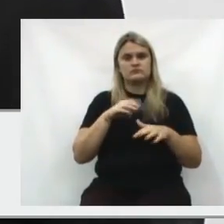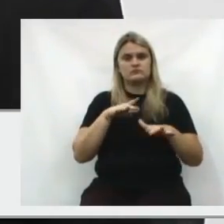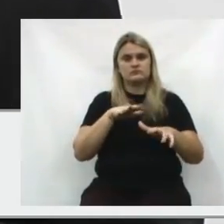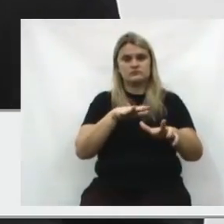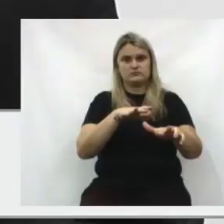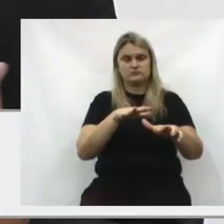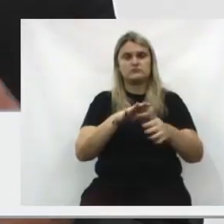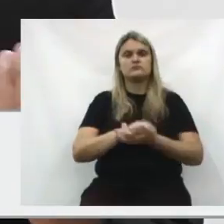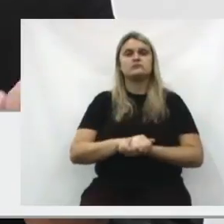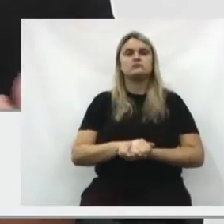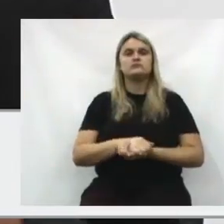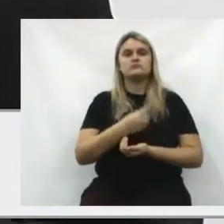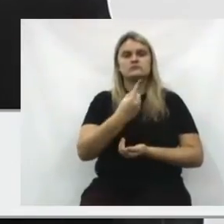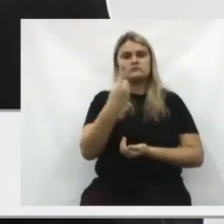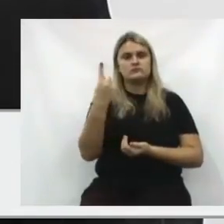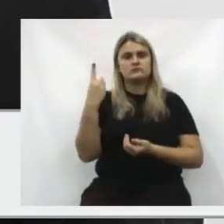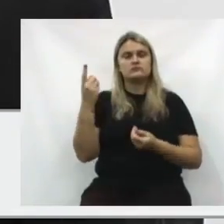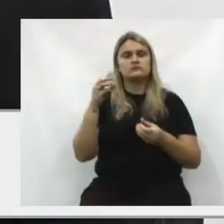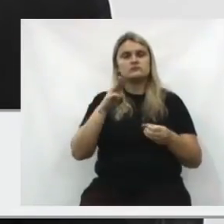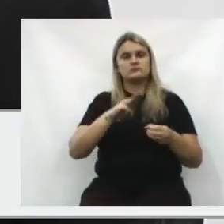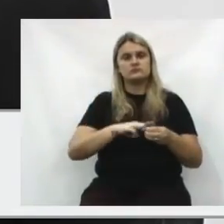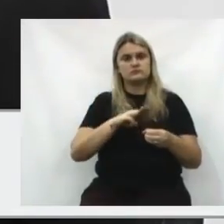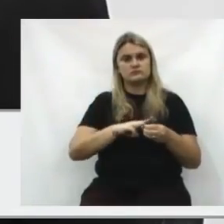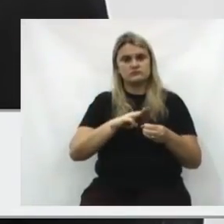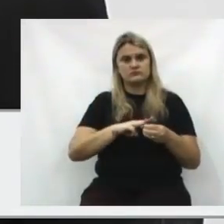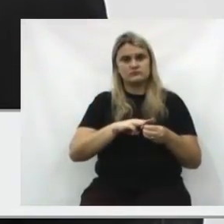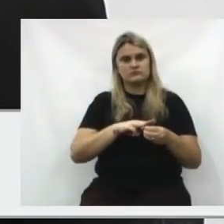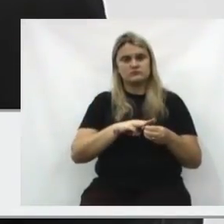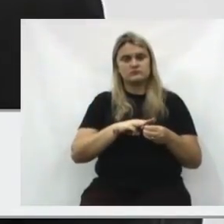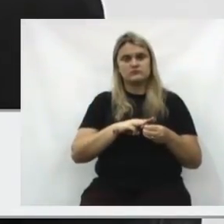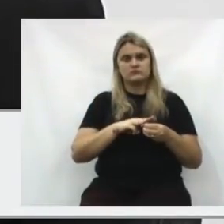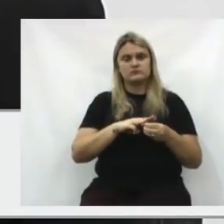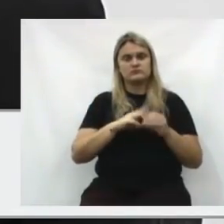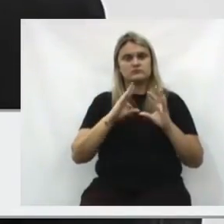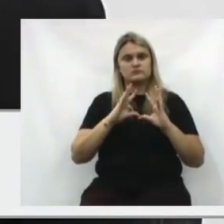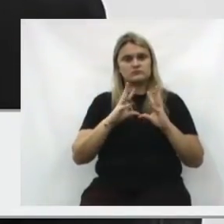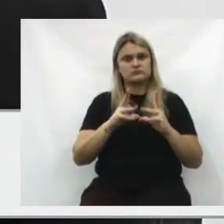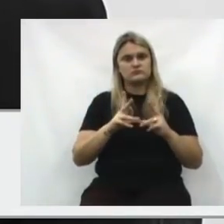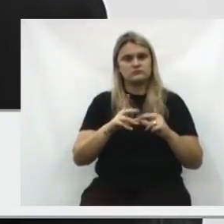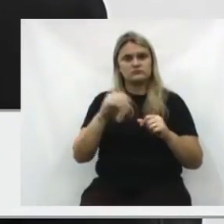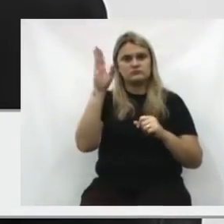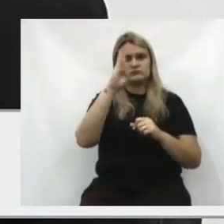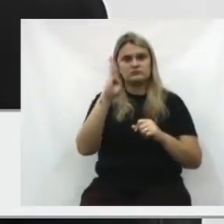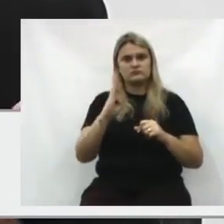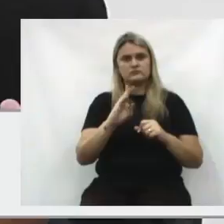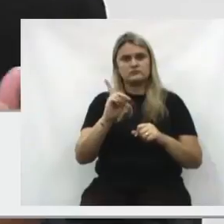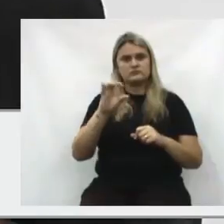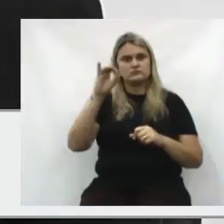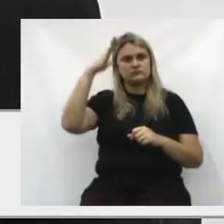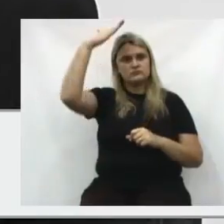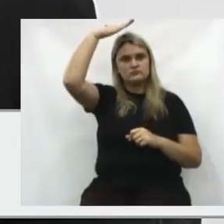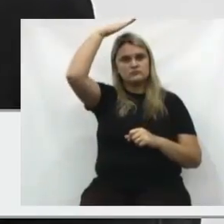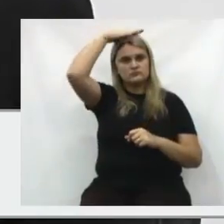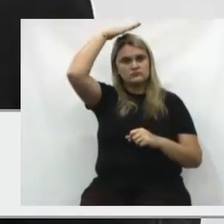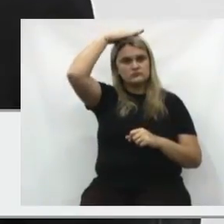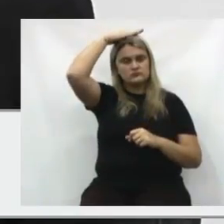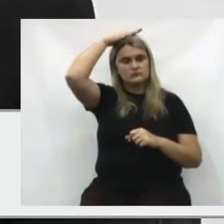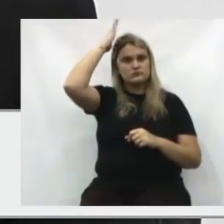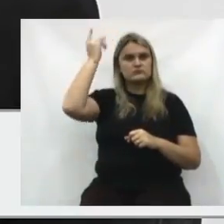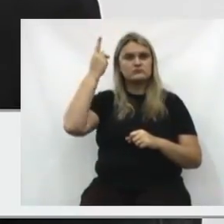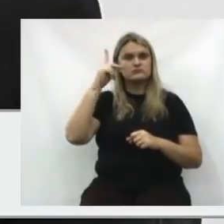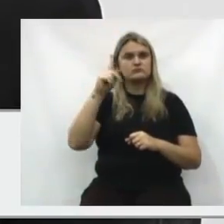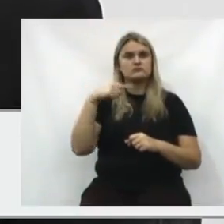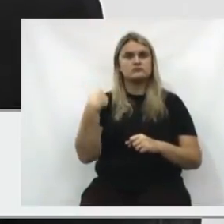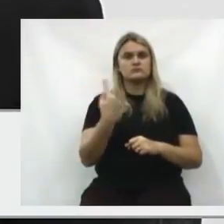que está se expandindo em cada município aí do todo o Brasil, na verdade, não só do